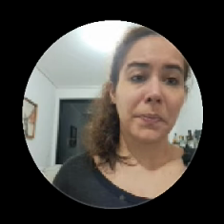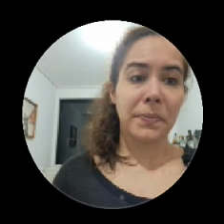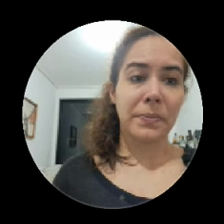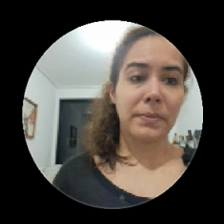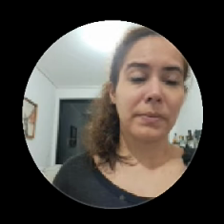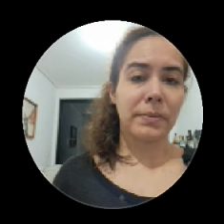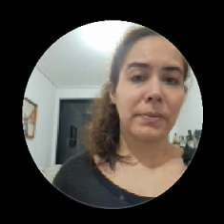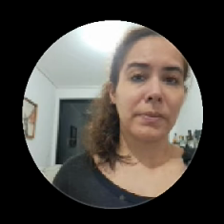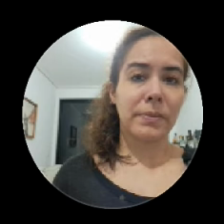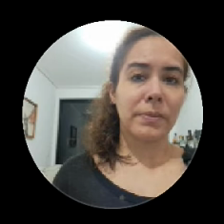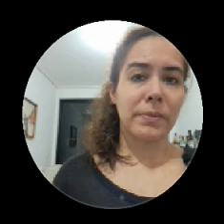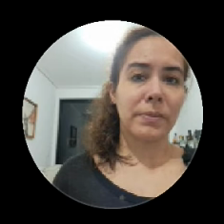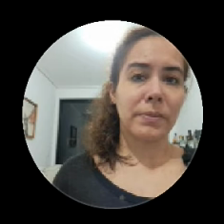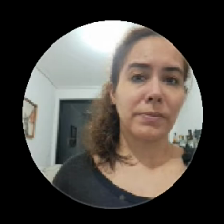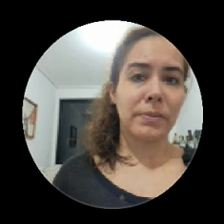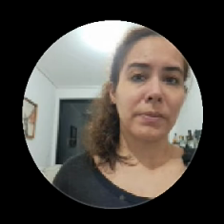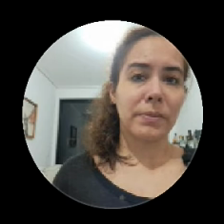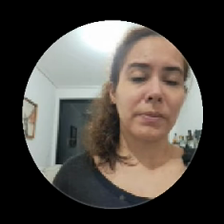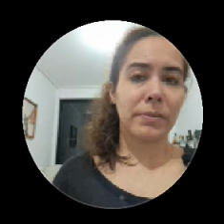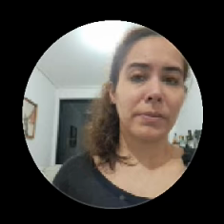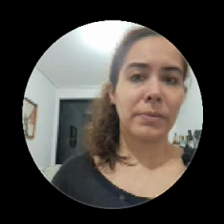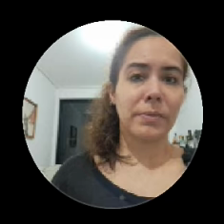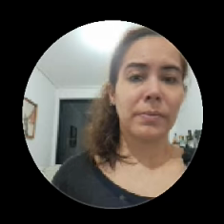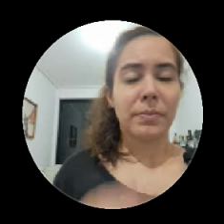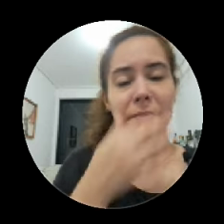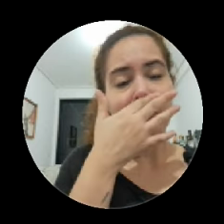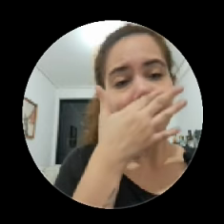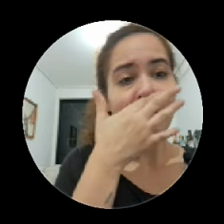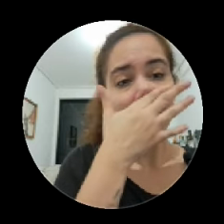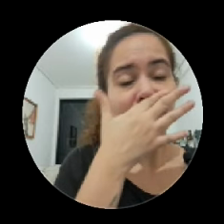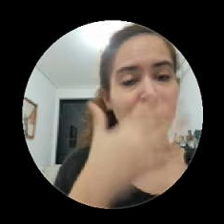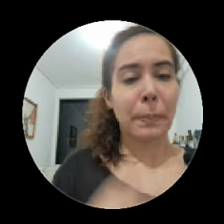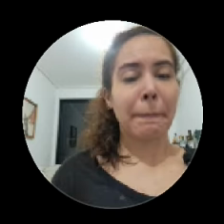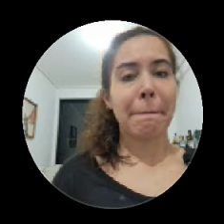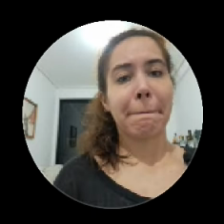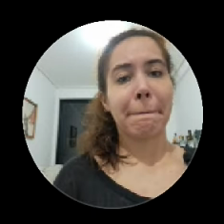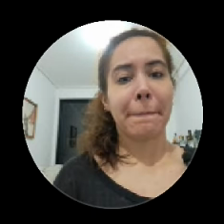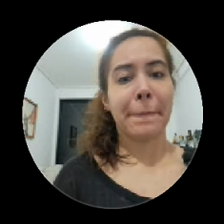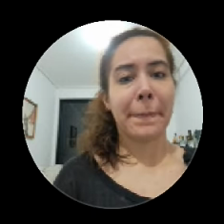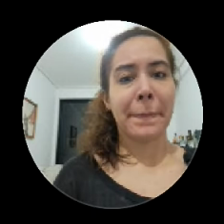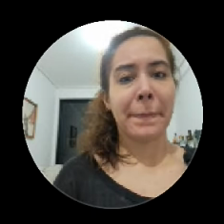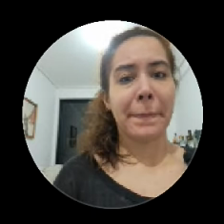gente. Hashtag Força Maíra. Todo mundo no chat.